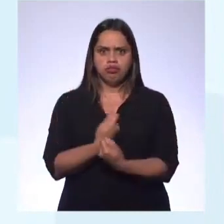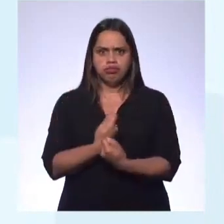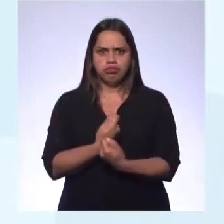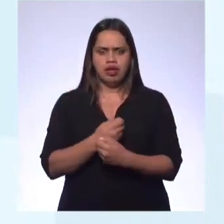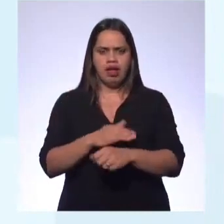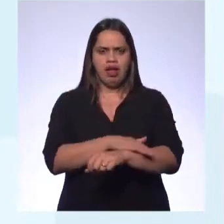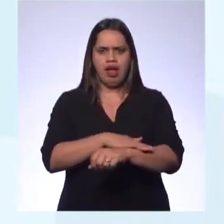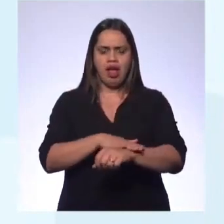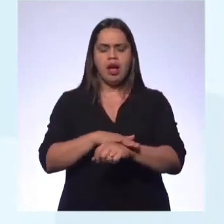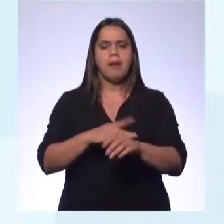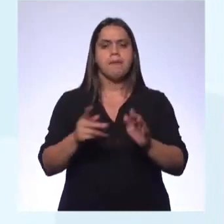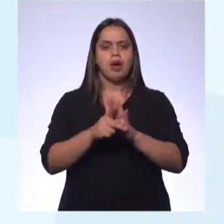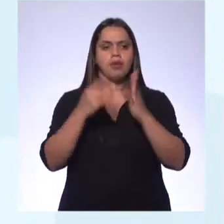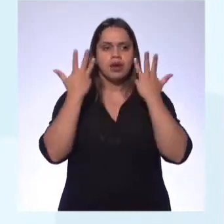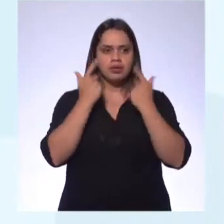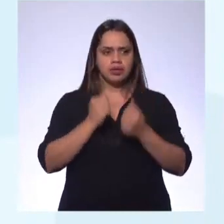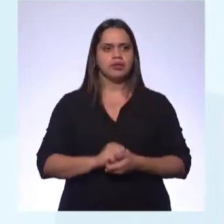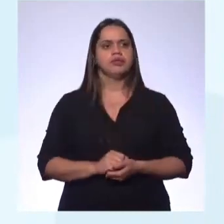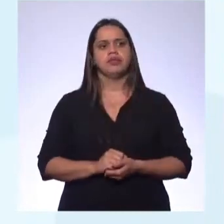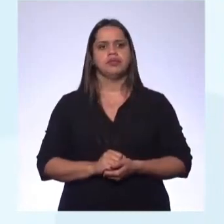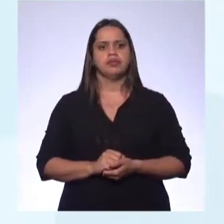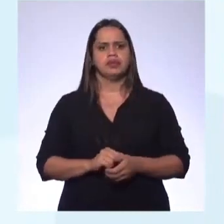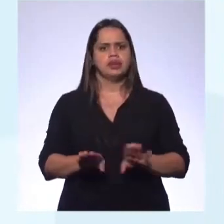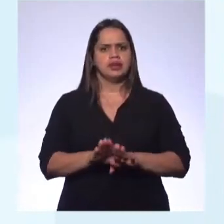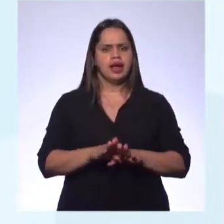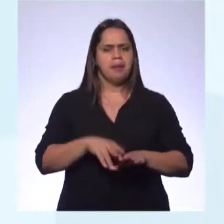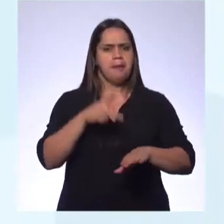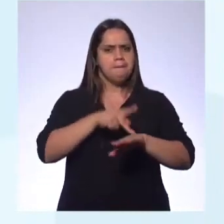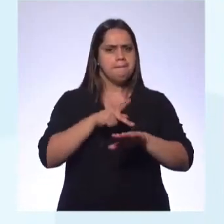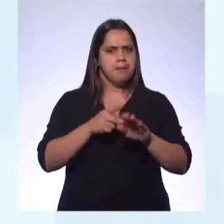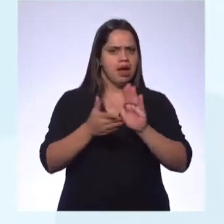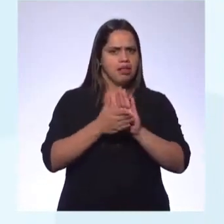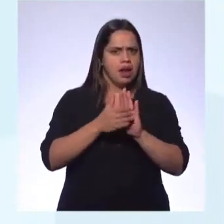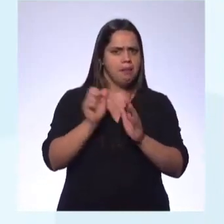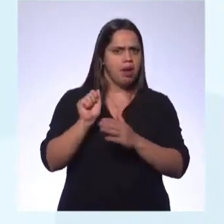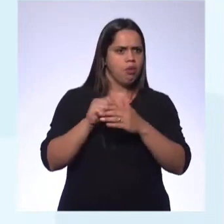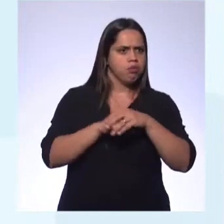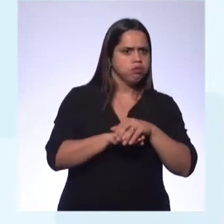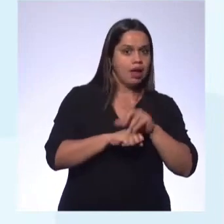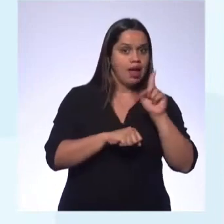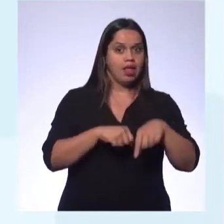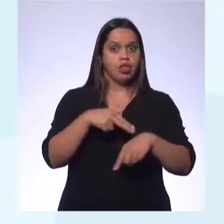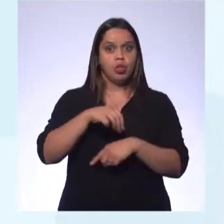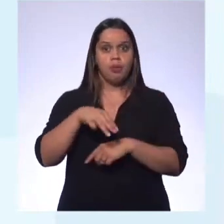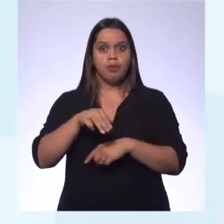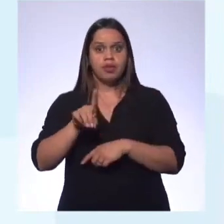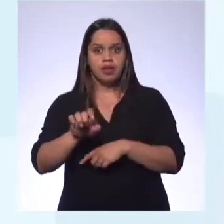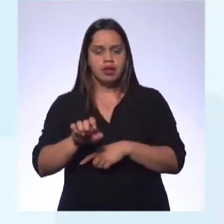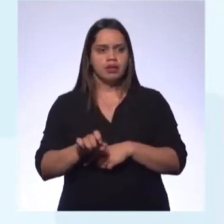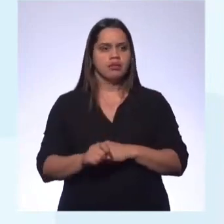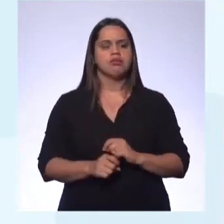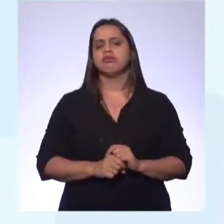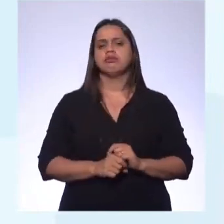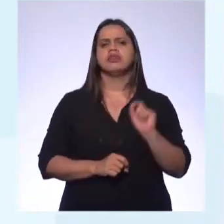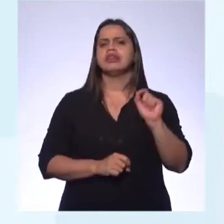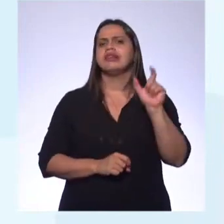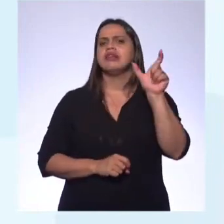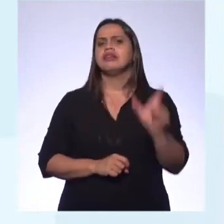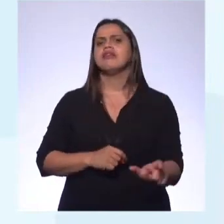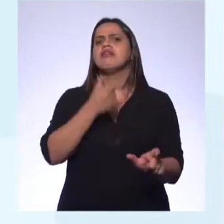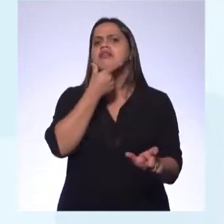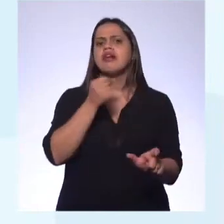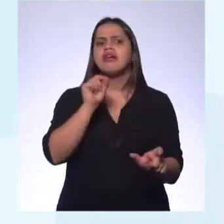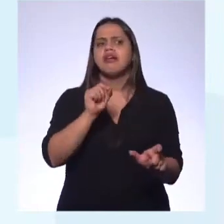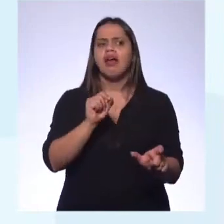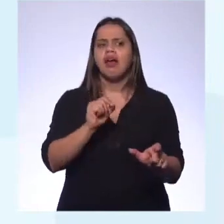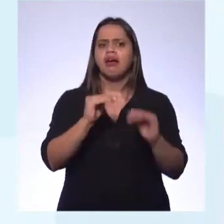animais. Anda armado com pedras. É nômade. Quem é este